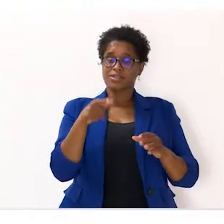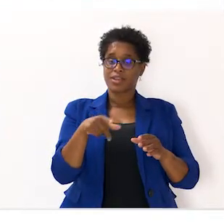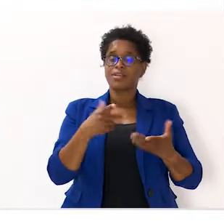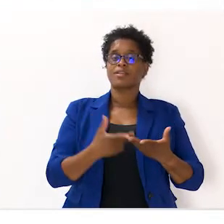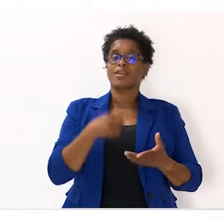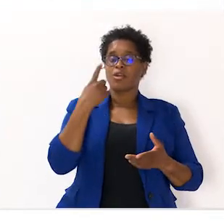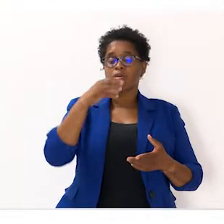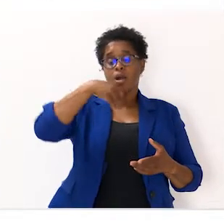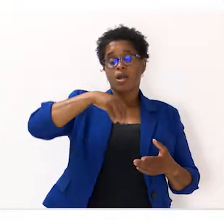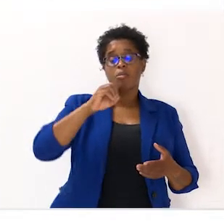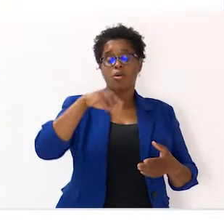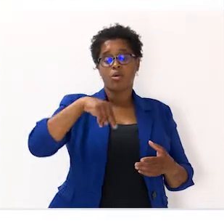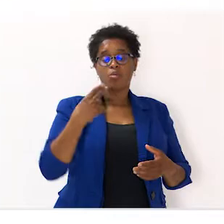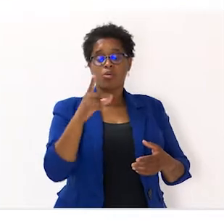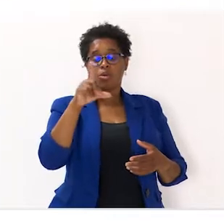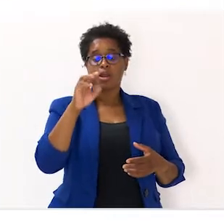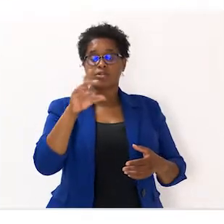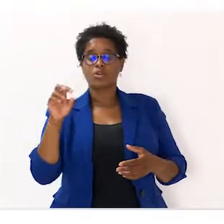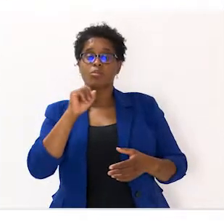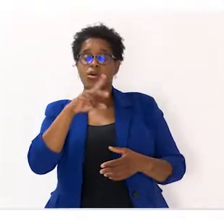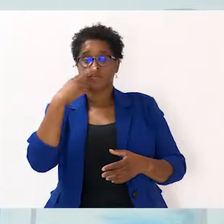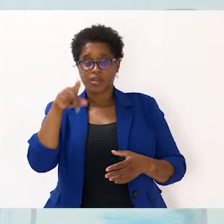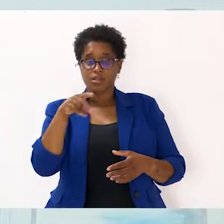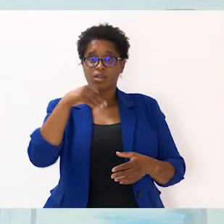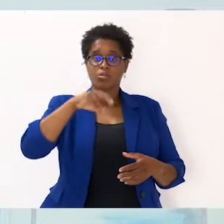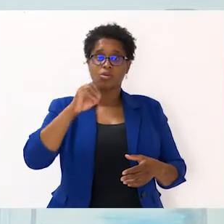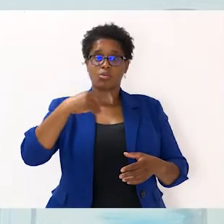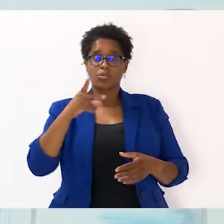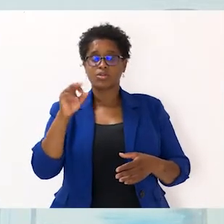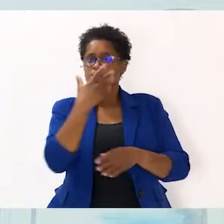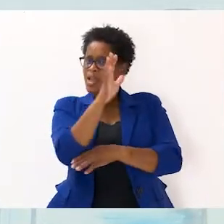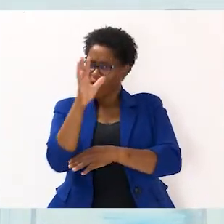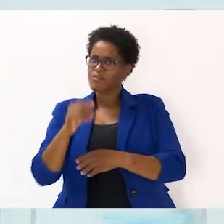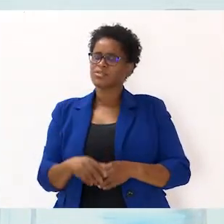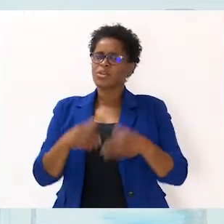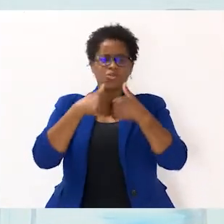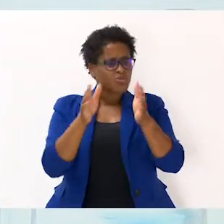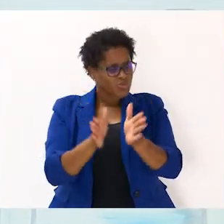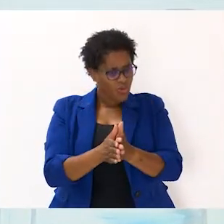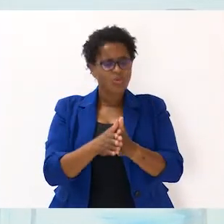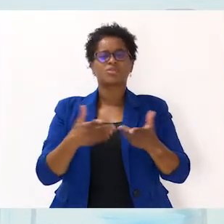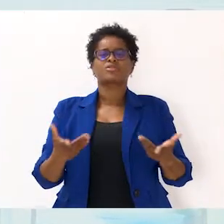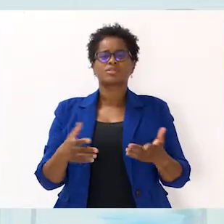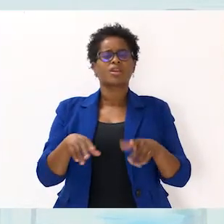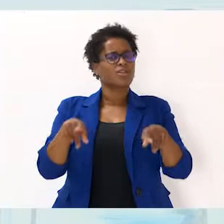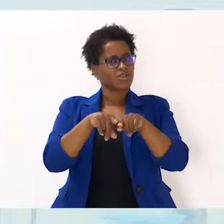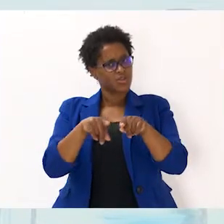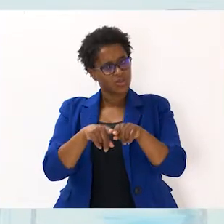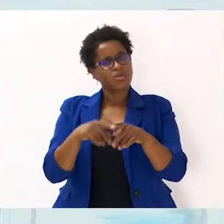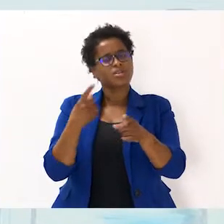uma população. Podem ver que aqui nós temos uma população de árvores, estão a ver? Todas com as